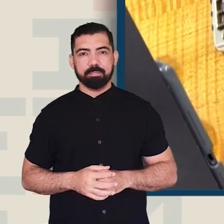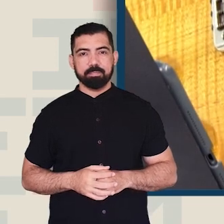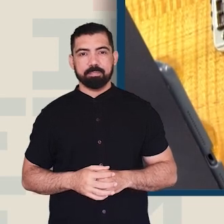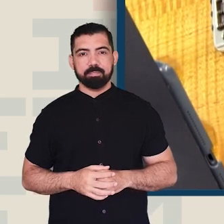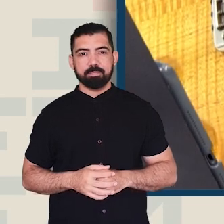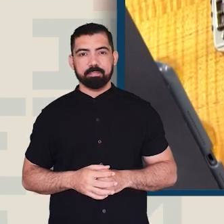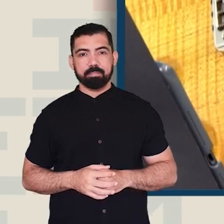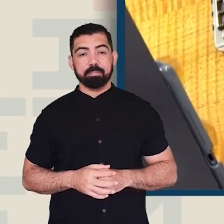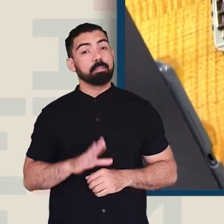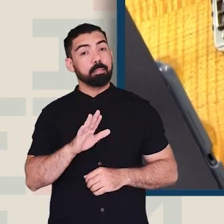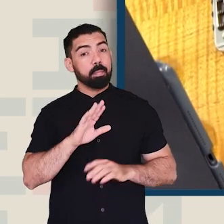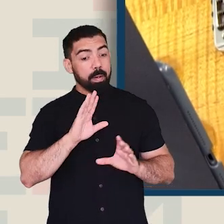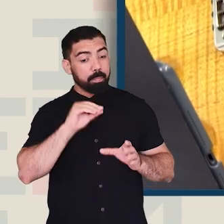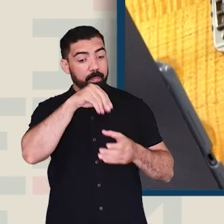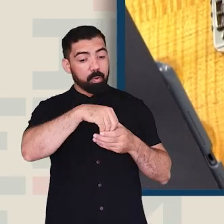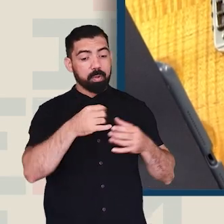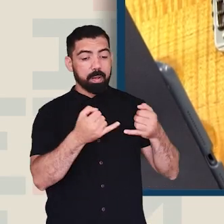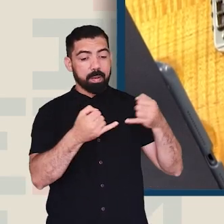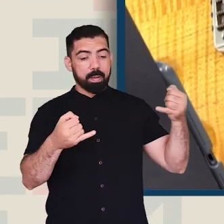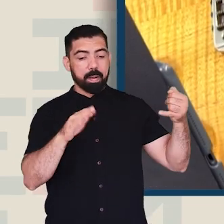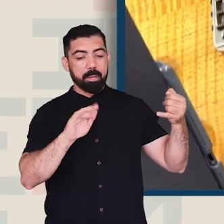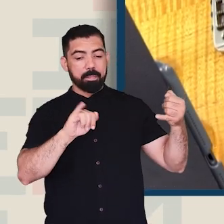Agora eu vou botar o baixo em Si bemol.